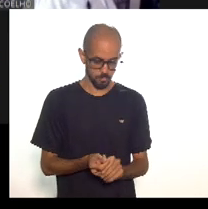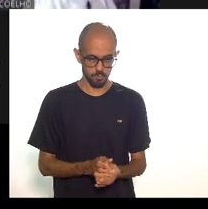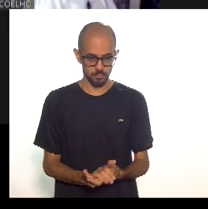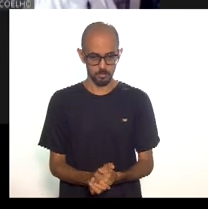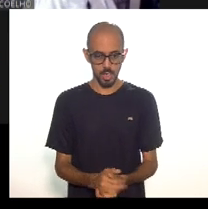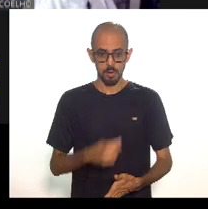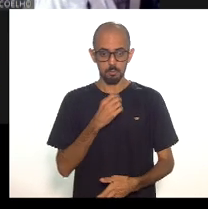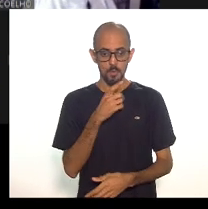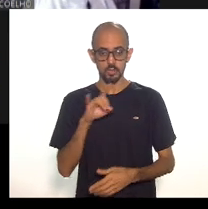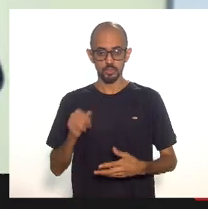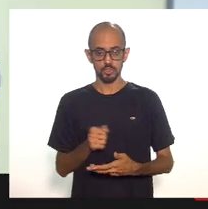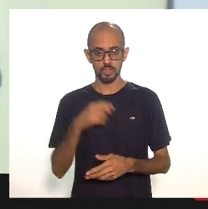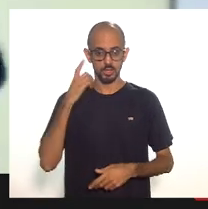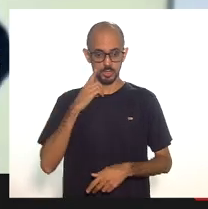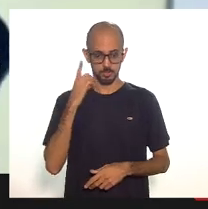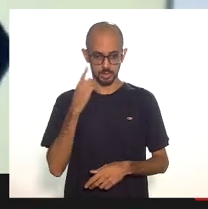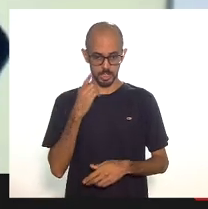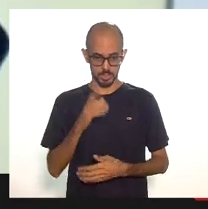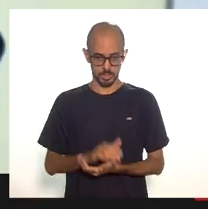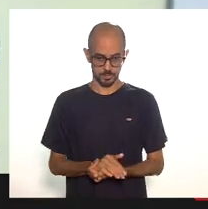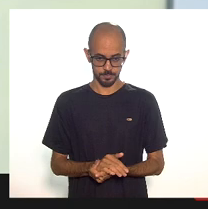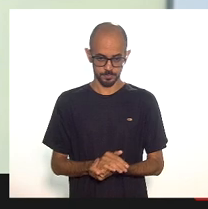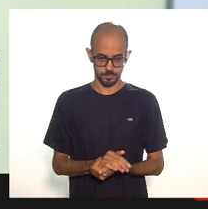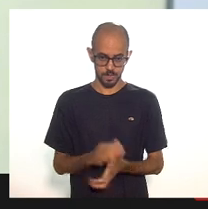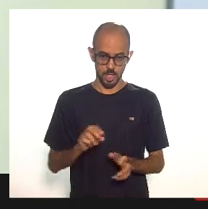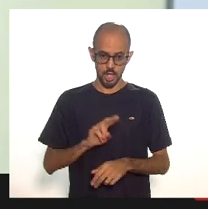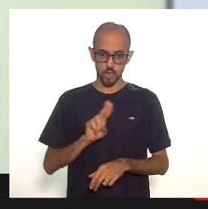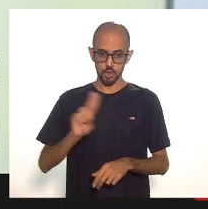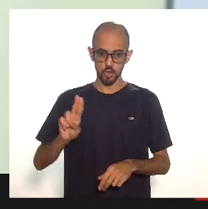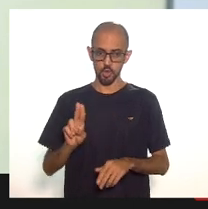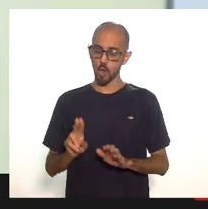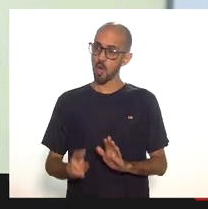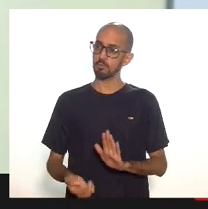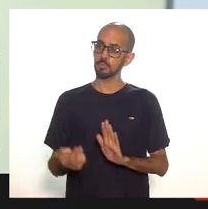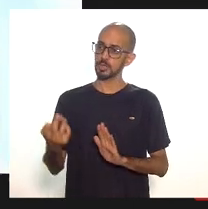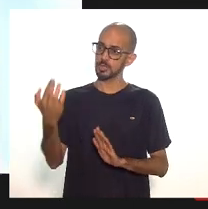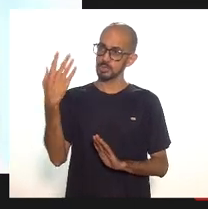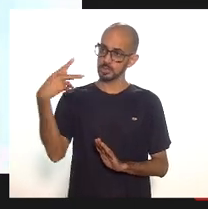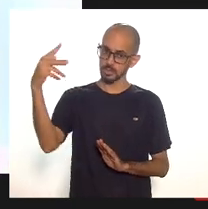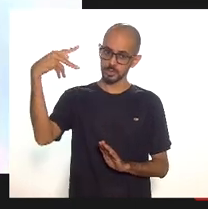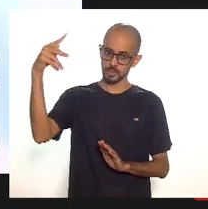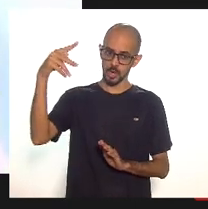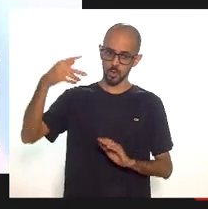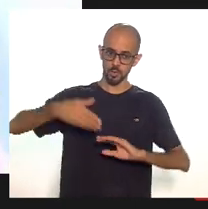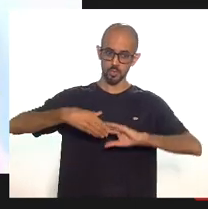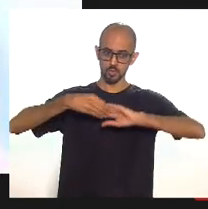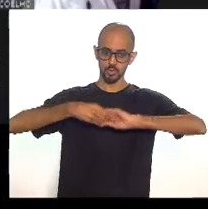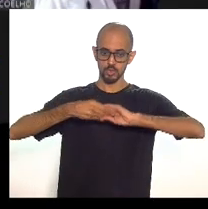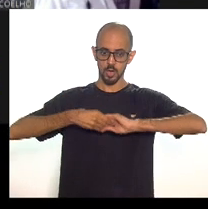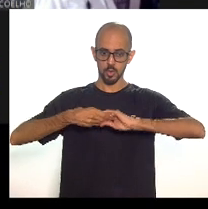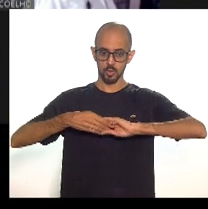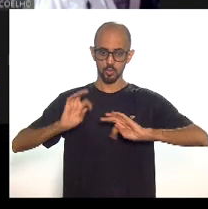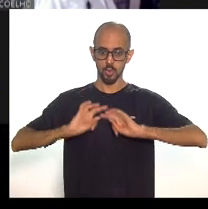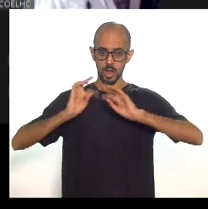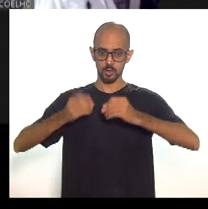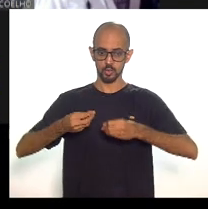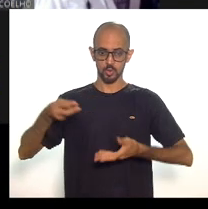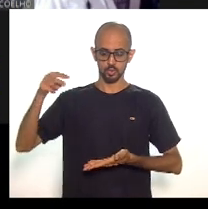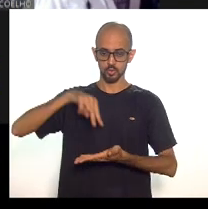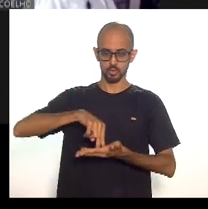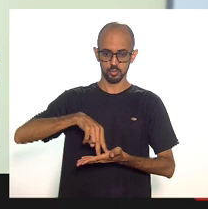Bom dia, deputada. Em nome de quem saúdo a todas as autoridades presentes. Muito obrigado pela